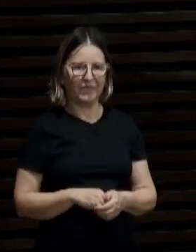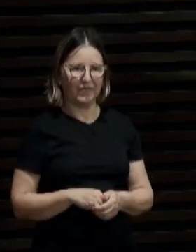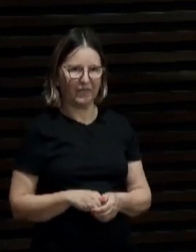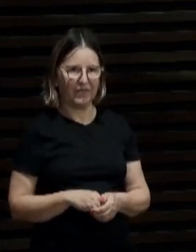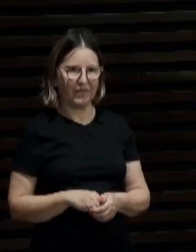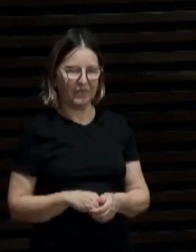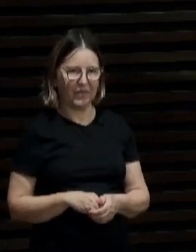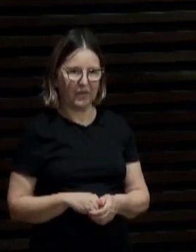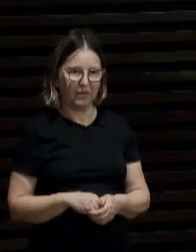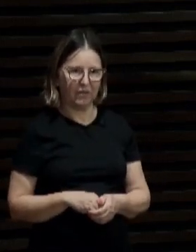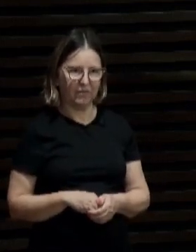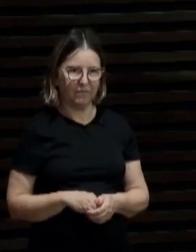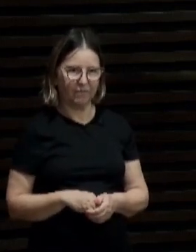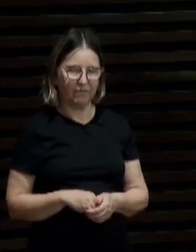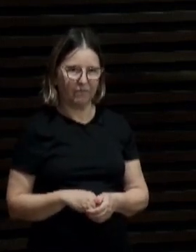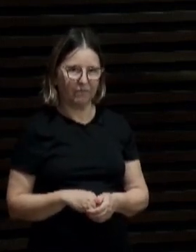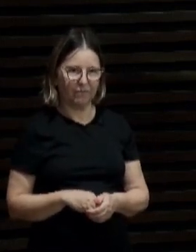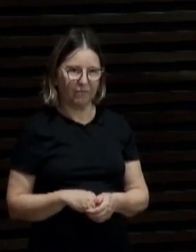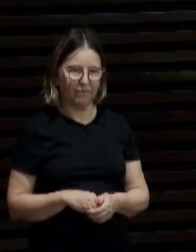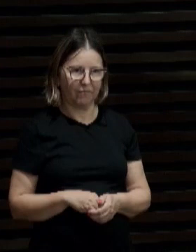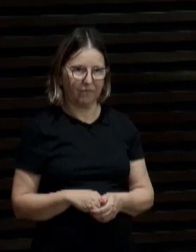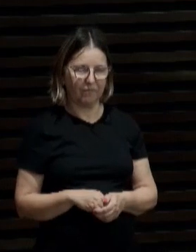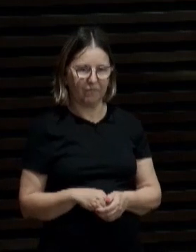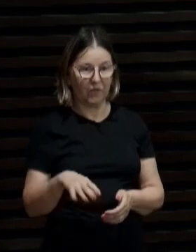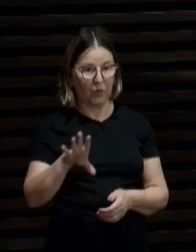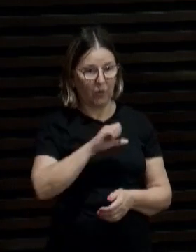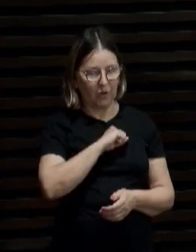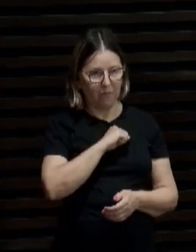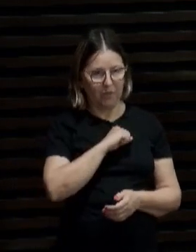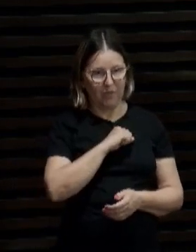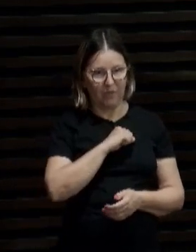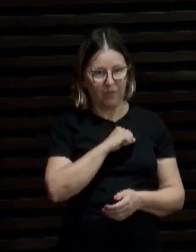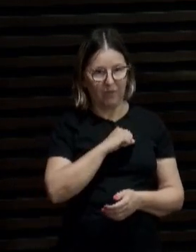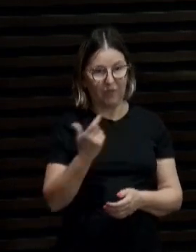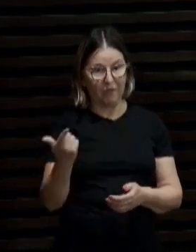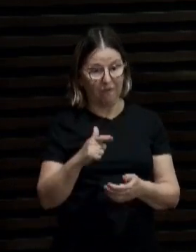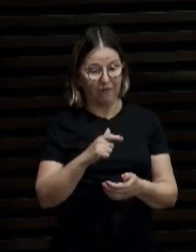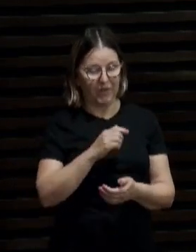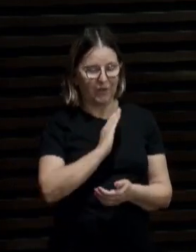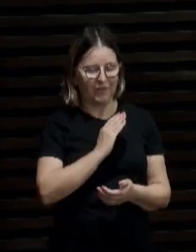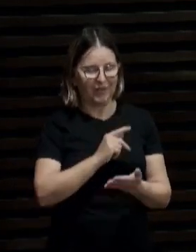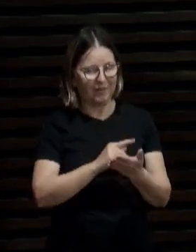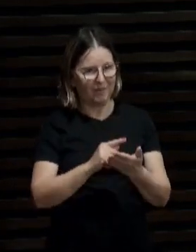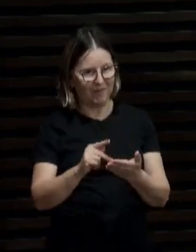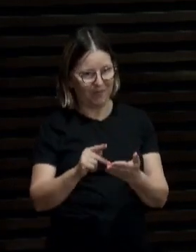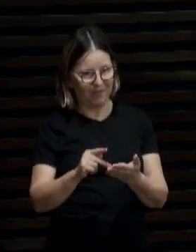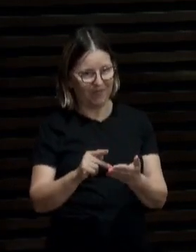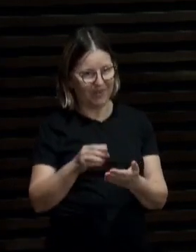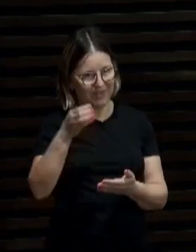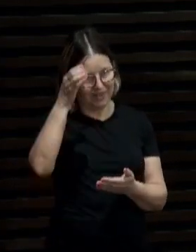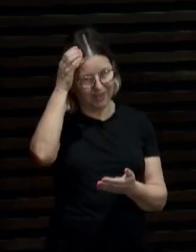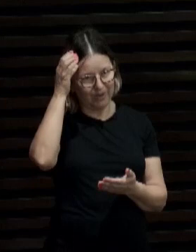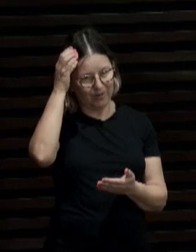presente administração visa o amor que procede do coração puro e de consciência boa e de fé sem hipocrisia. 1